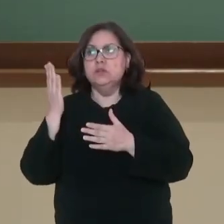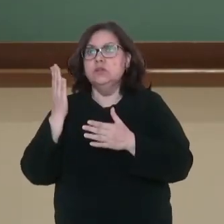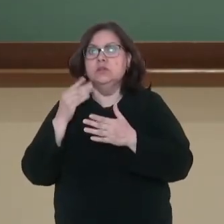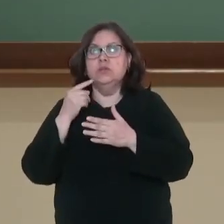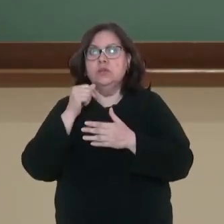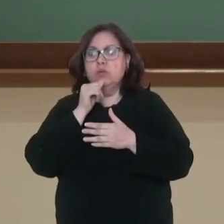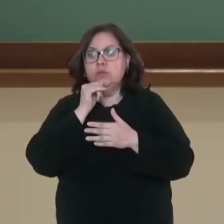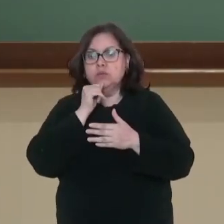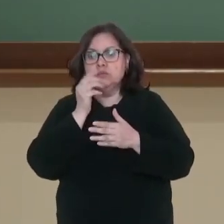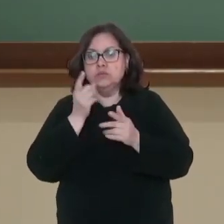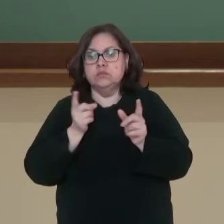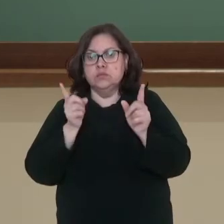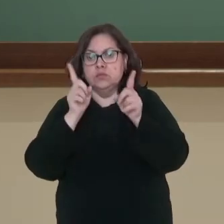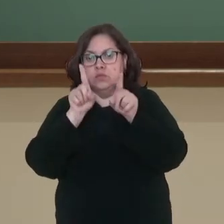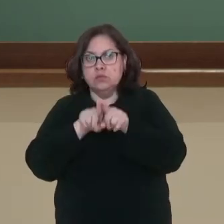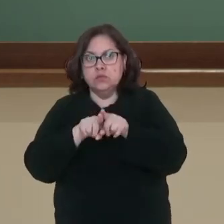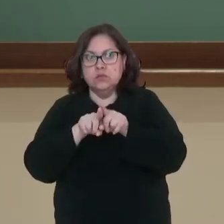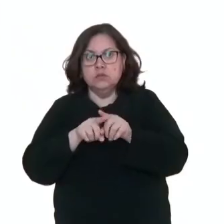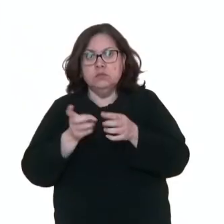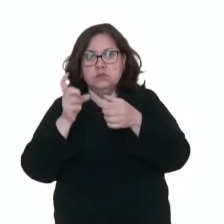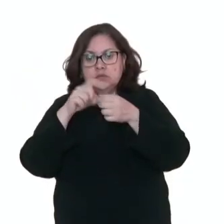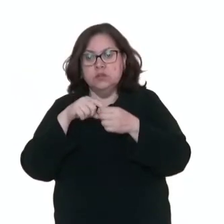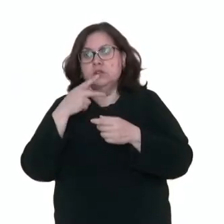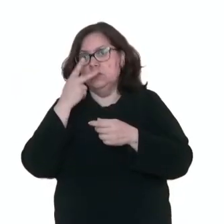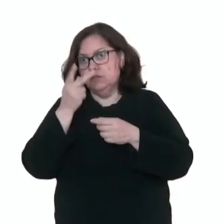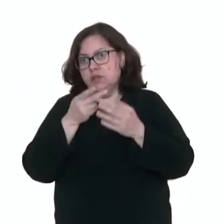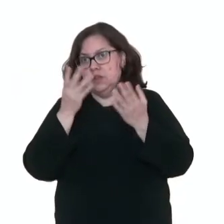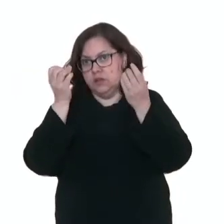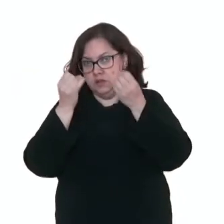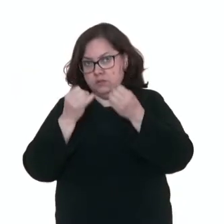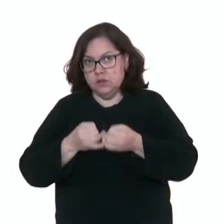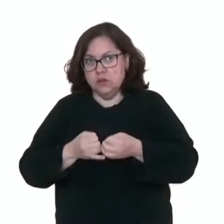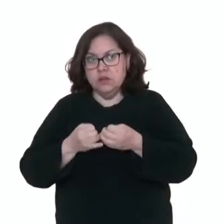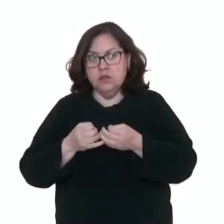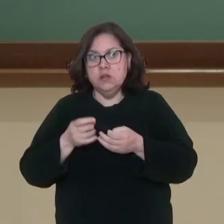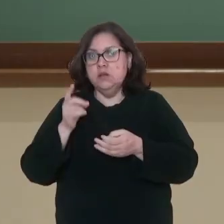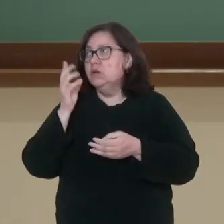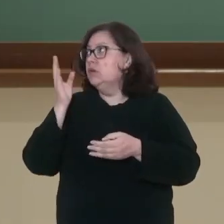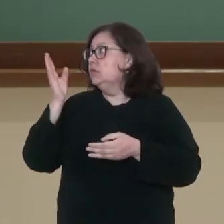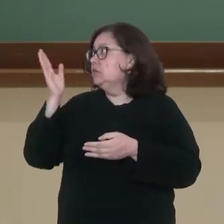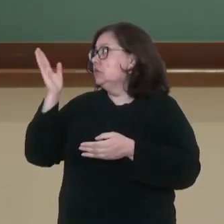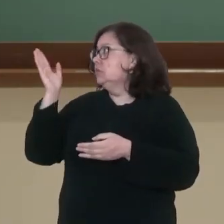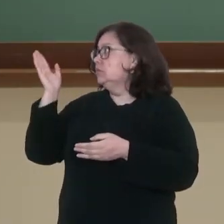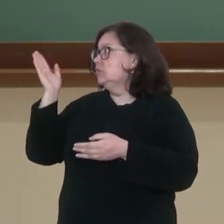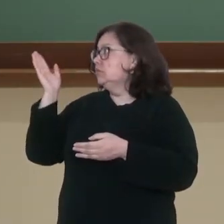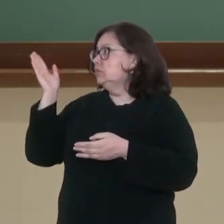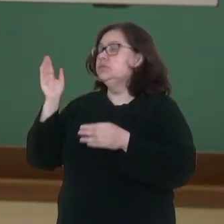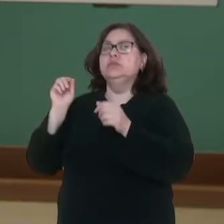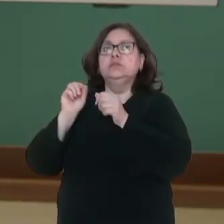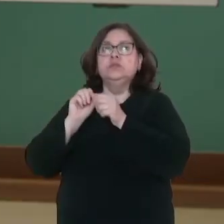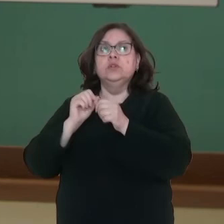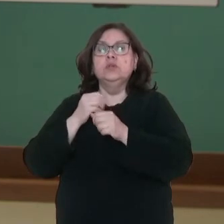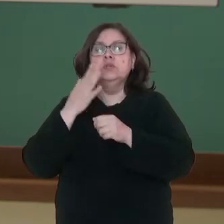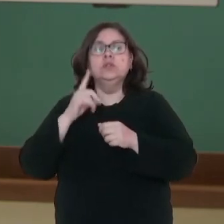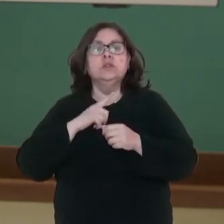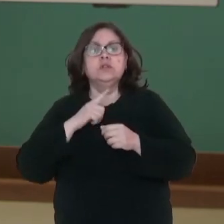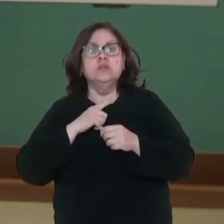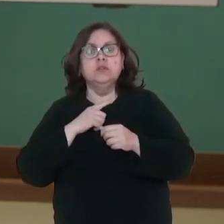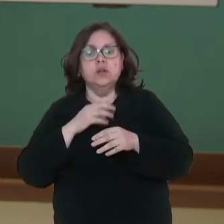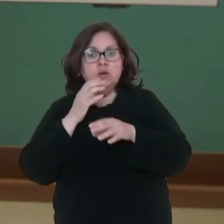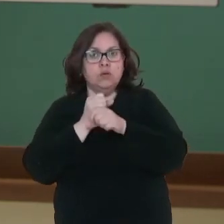um exemplo de recombinação dentro disso que eu acabei de falar para vocês, tá? E aqui na formação dos gametas, quando você tem a